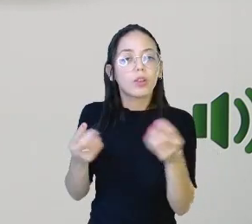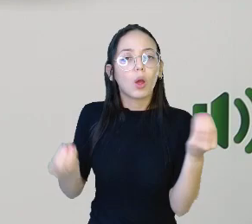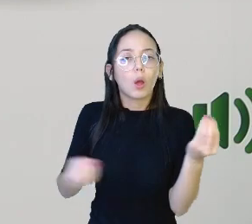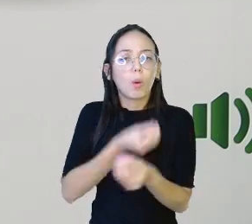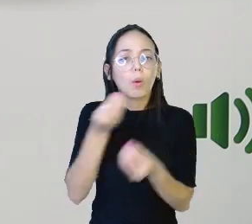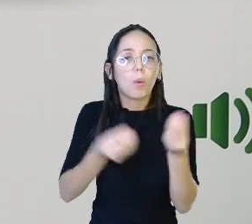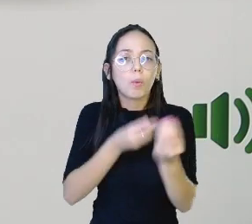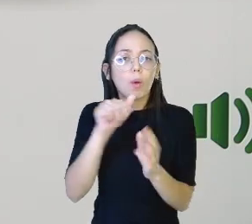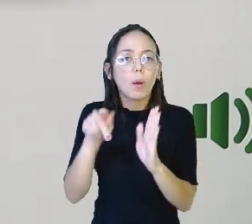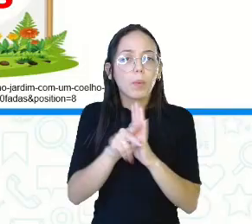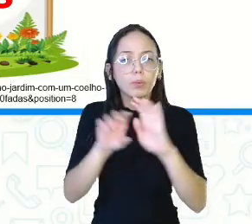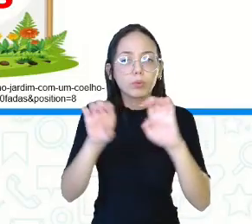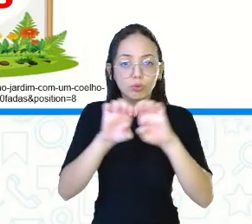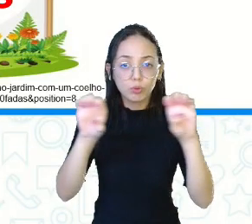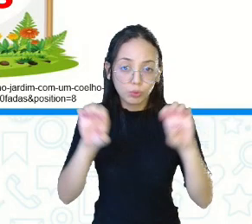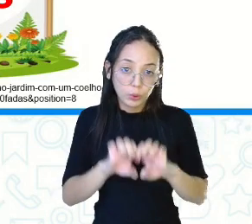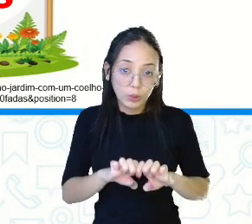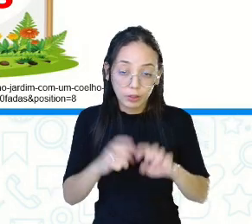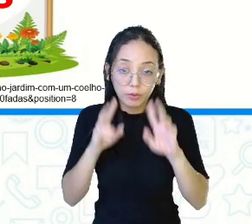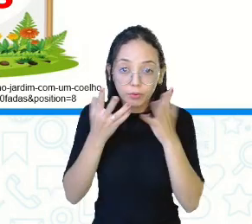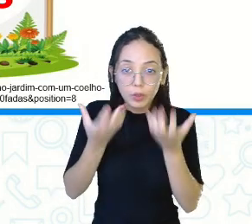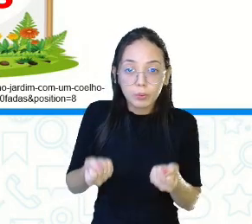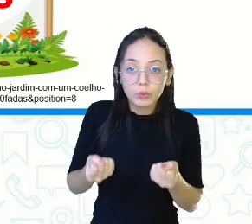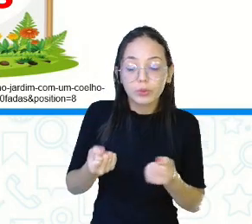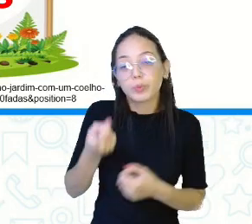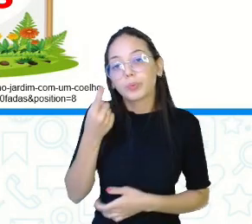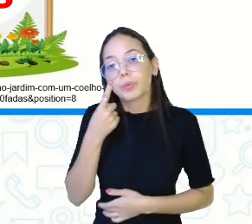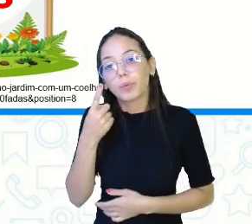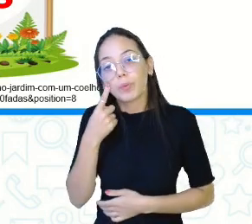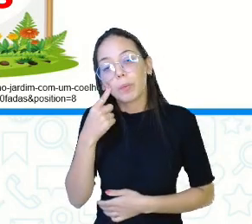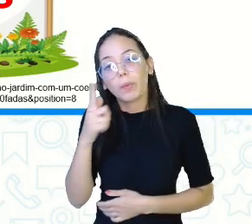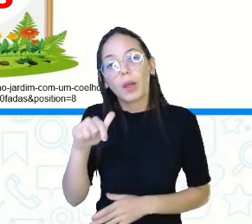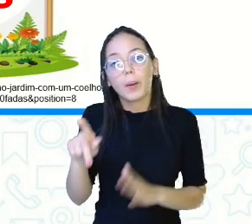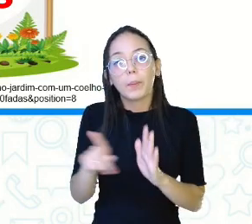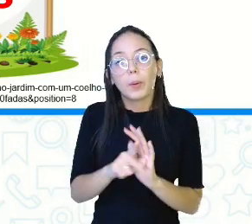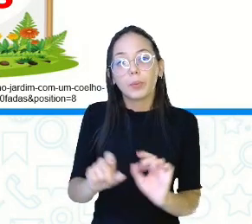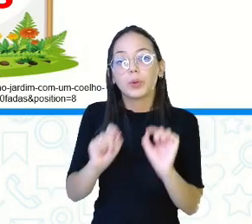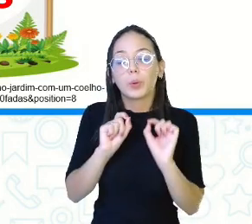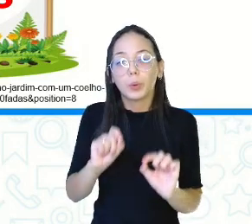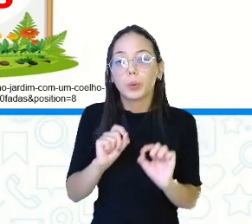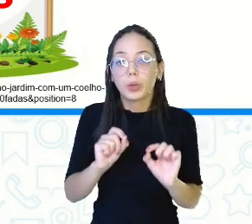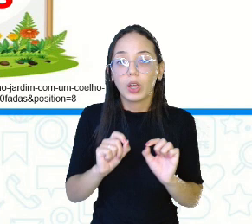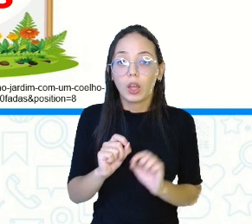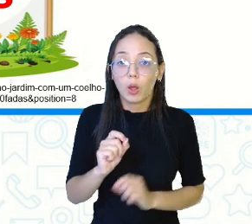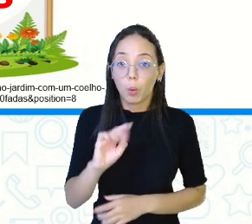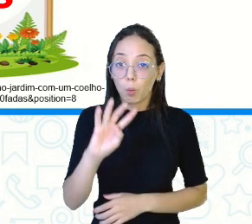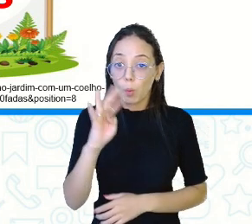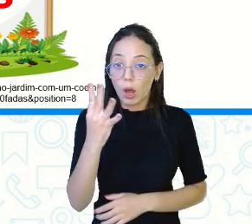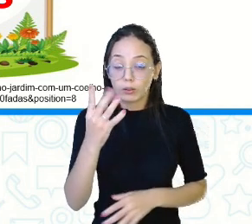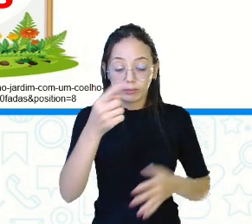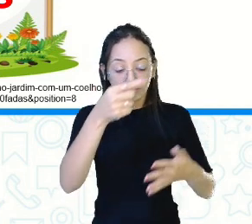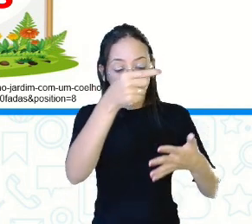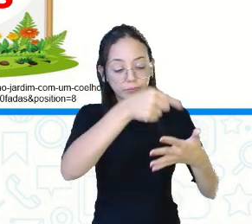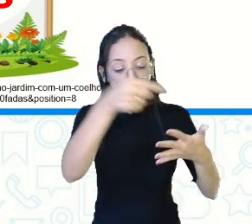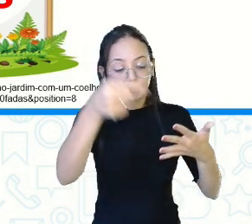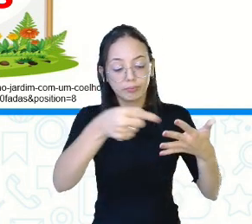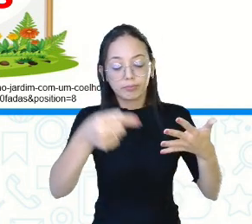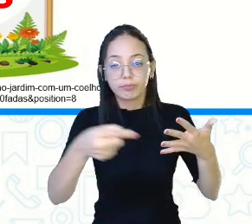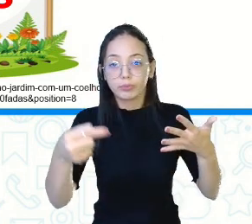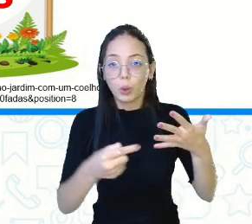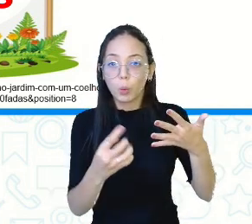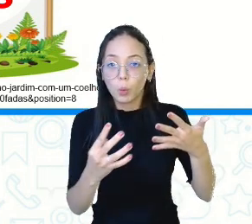estrutura? A estrutura desse gênero textual é composta por quatro partes,